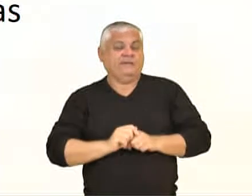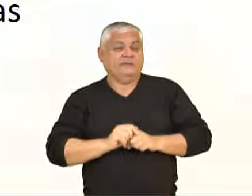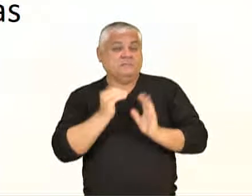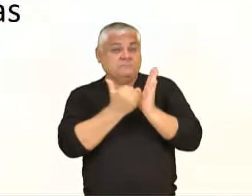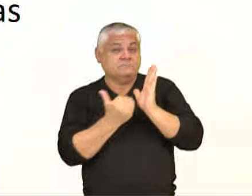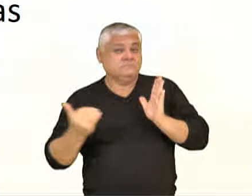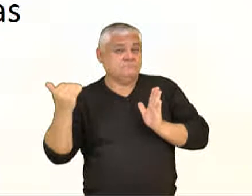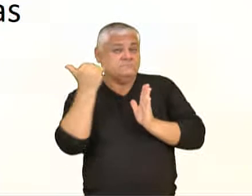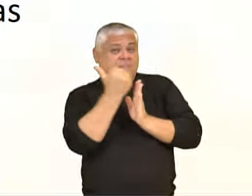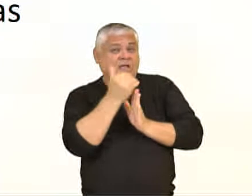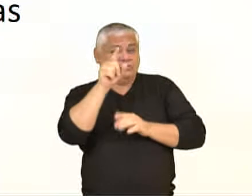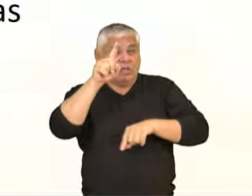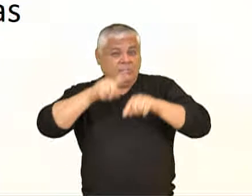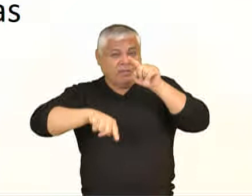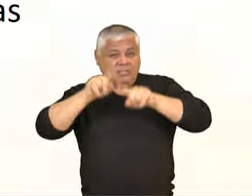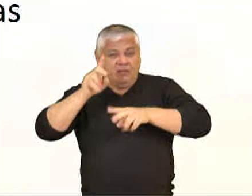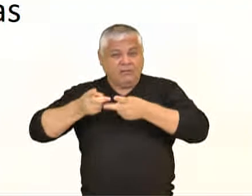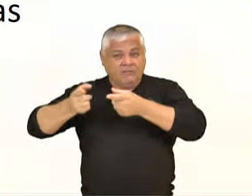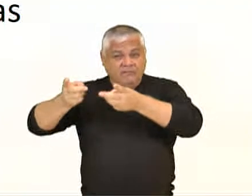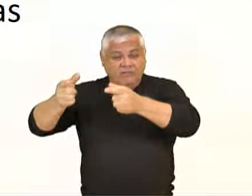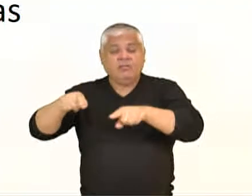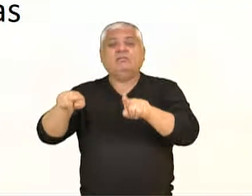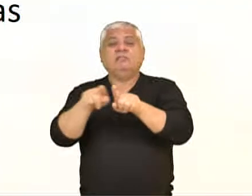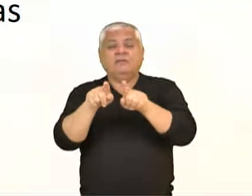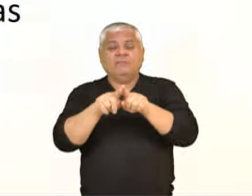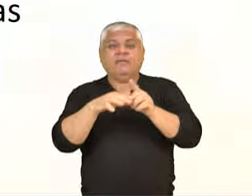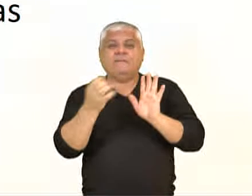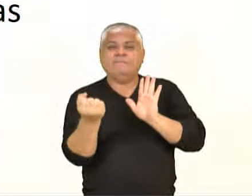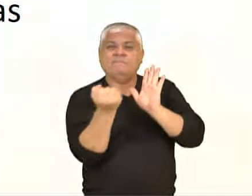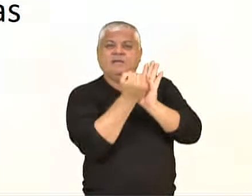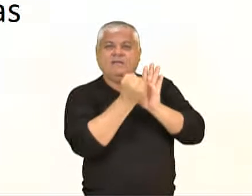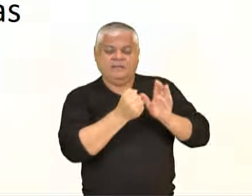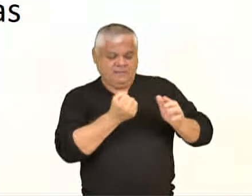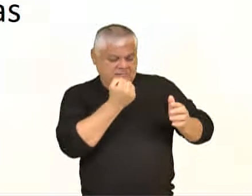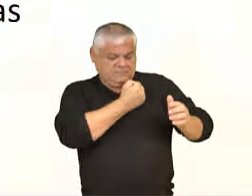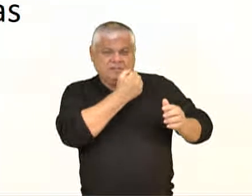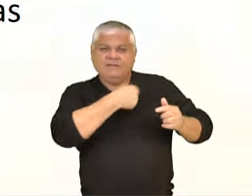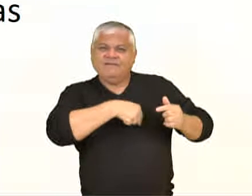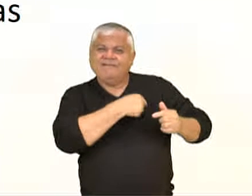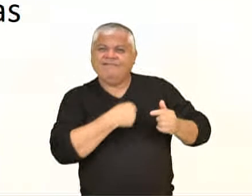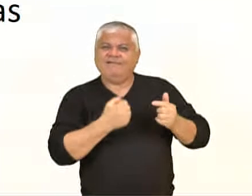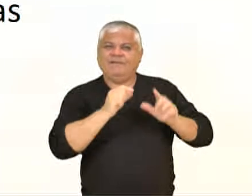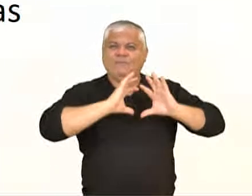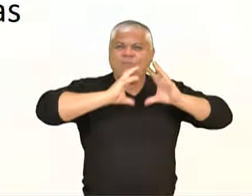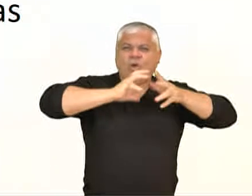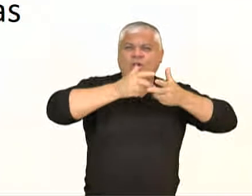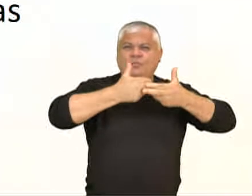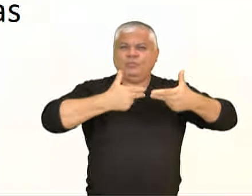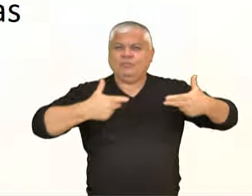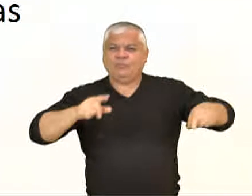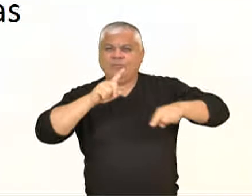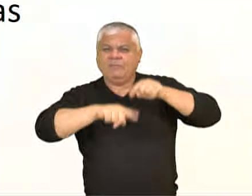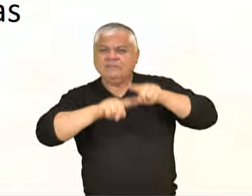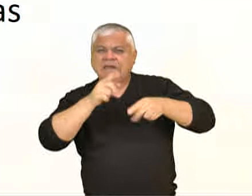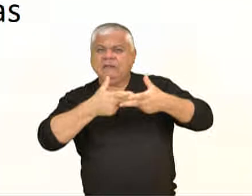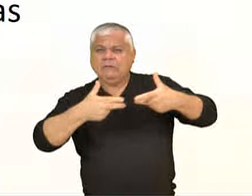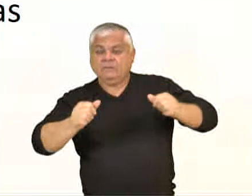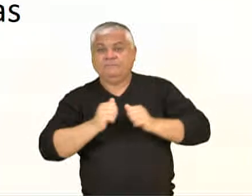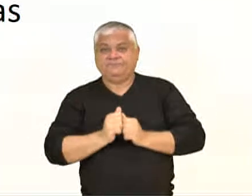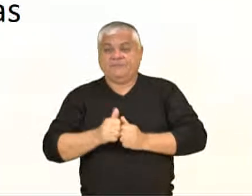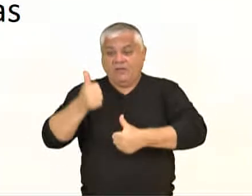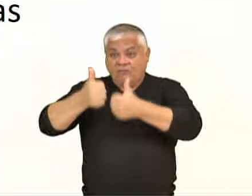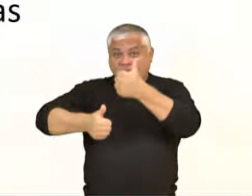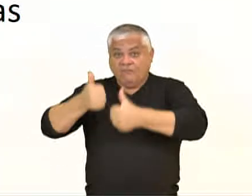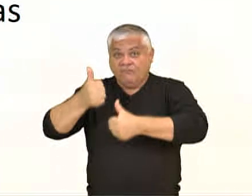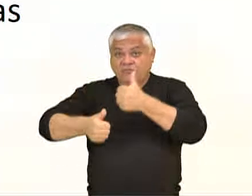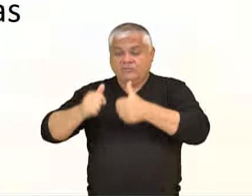dos materiais esportivos e envolvem as marcas dos clubes em vários outros produtos. No futebol clássico,